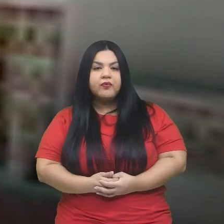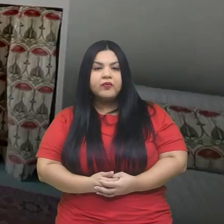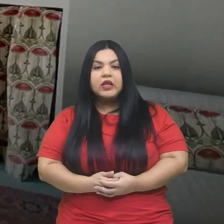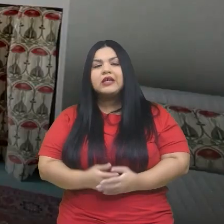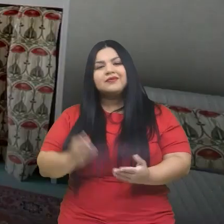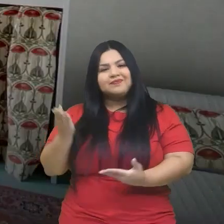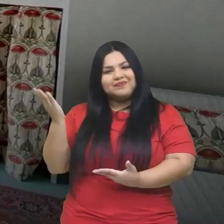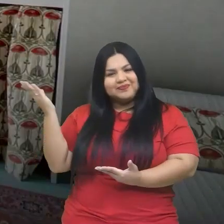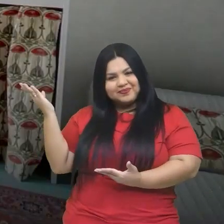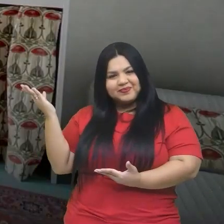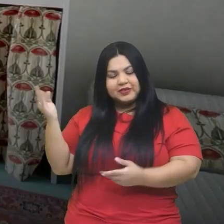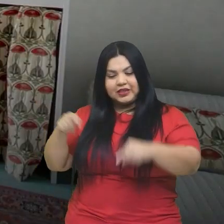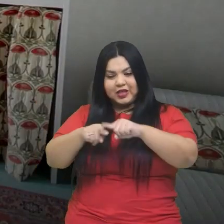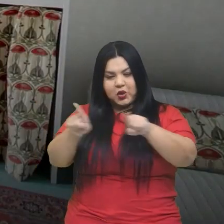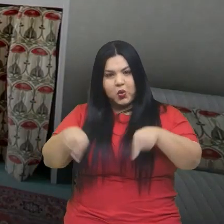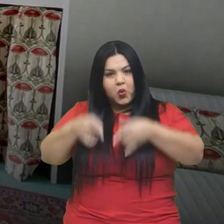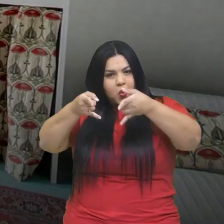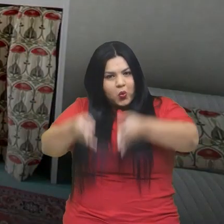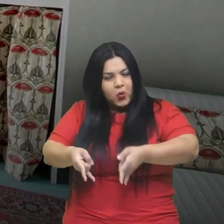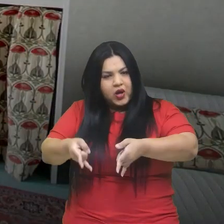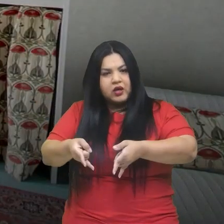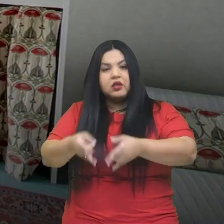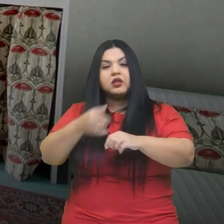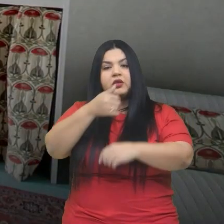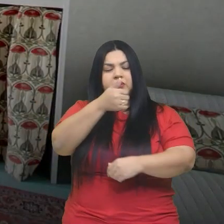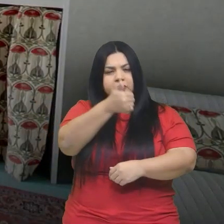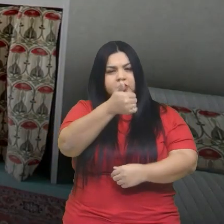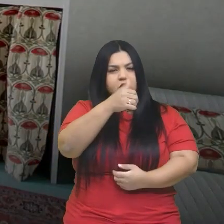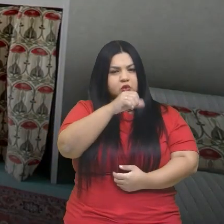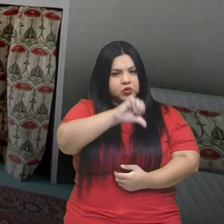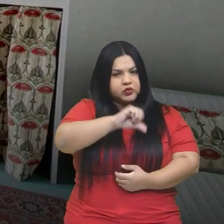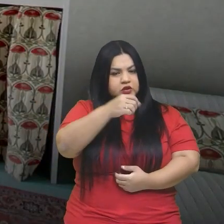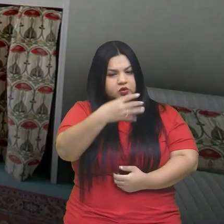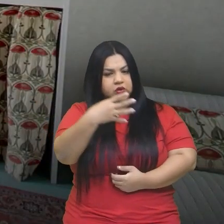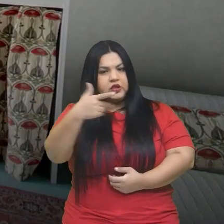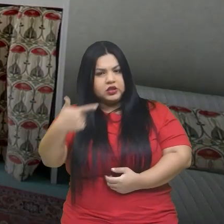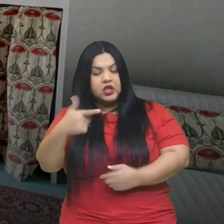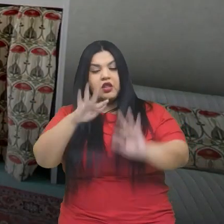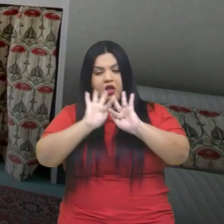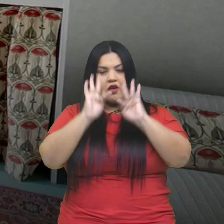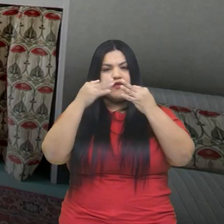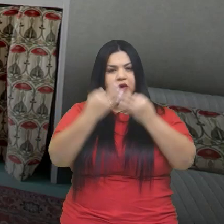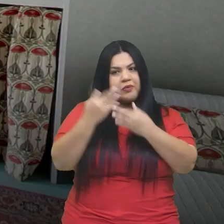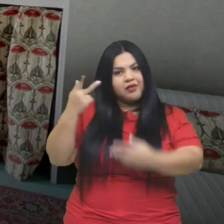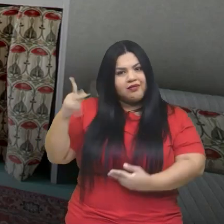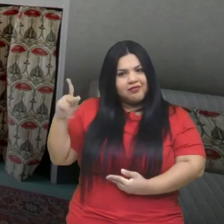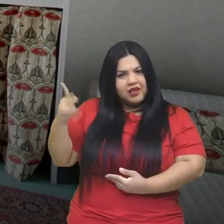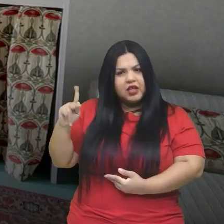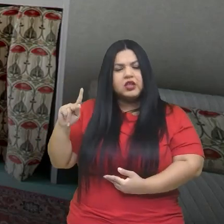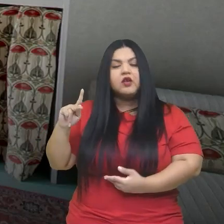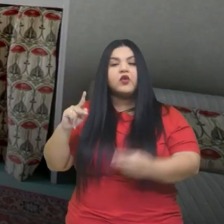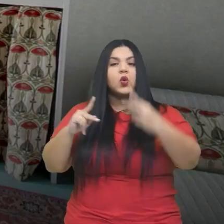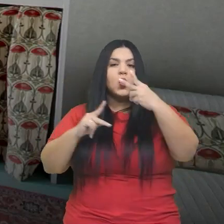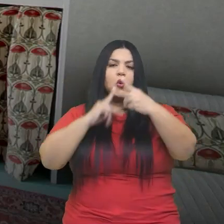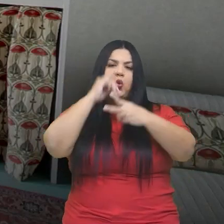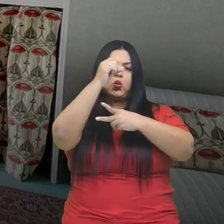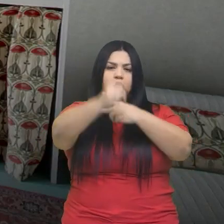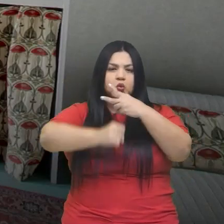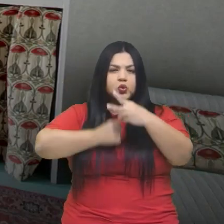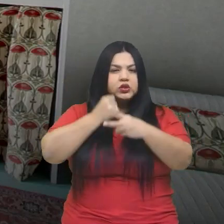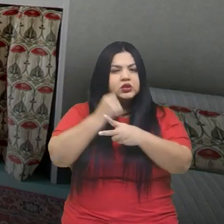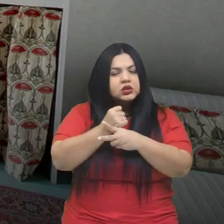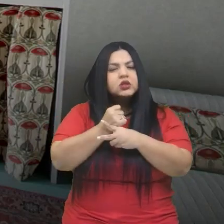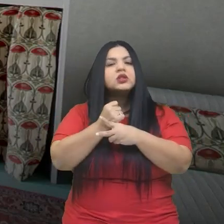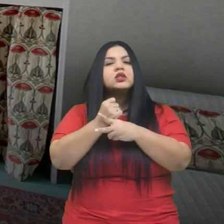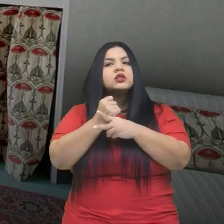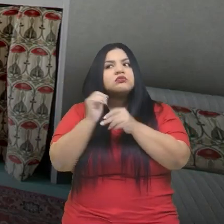da Anne Frank. Em 1942, a família dela passou 2 anos escondidos, né, em